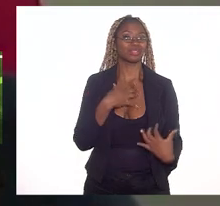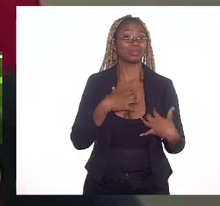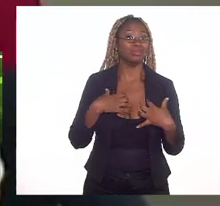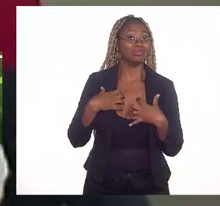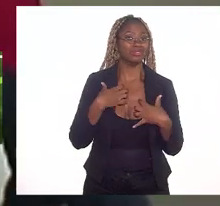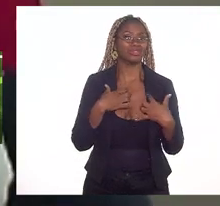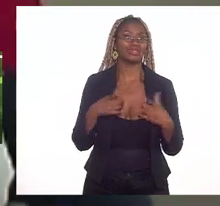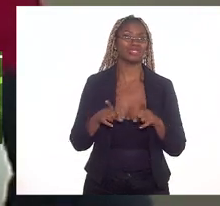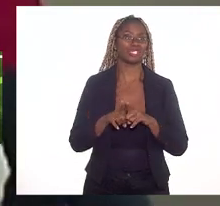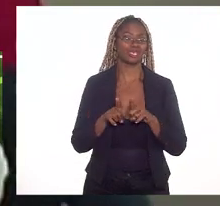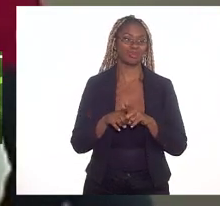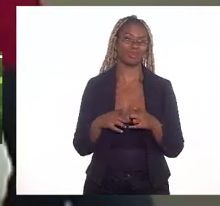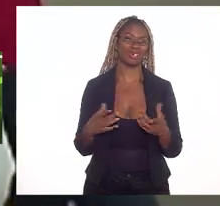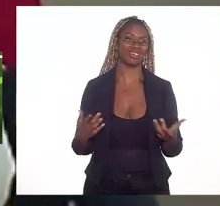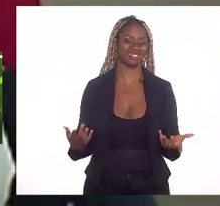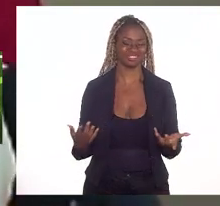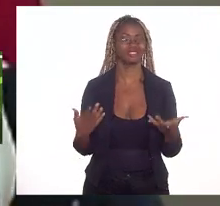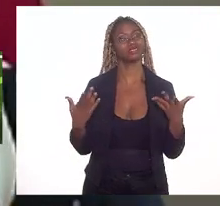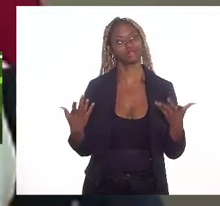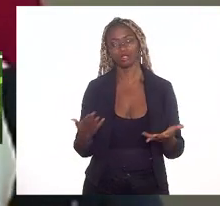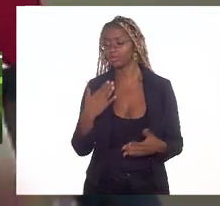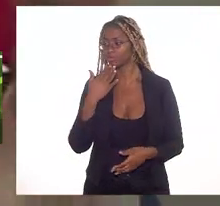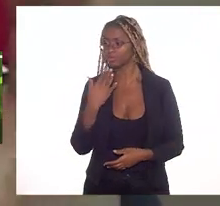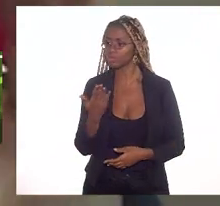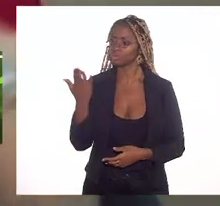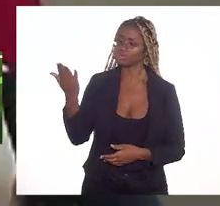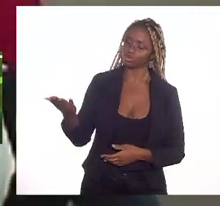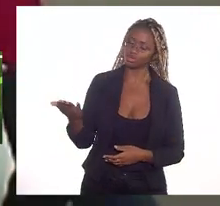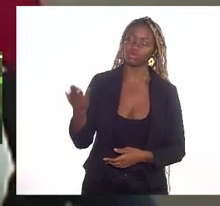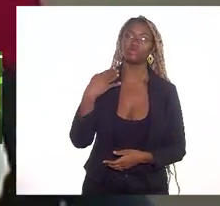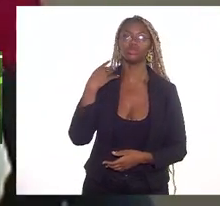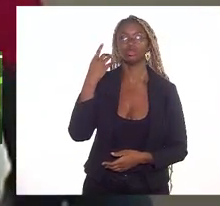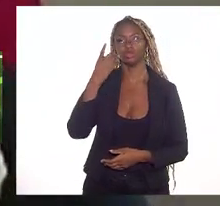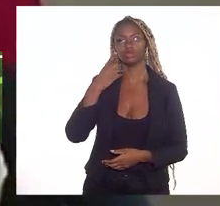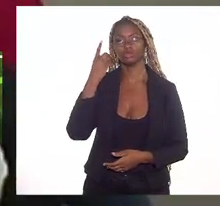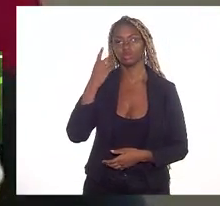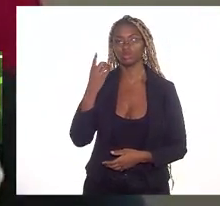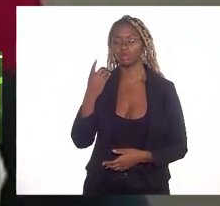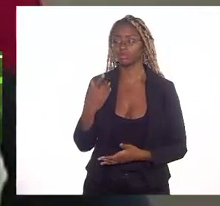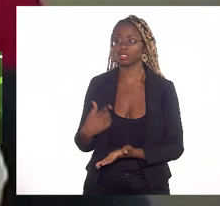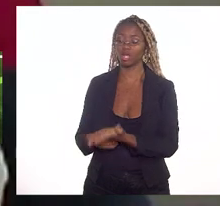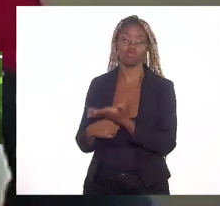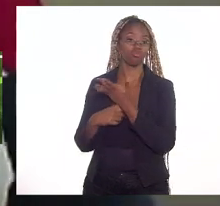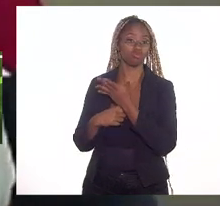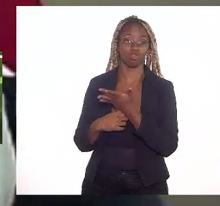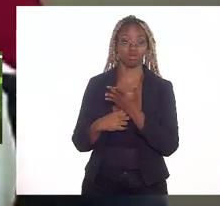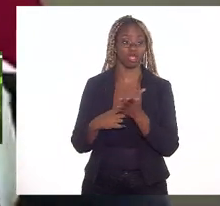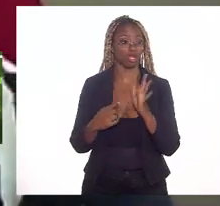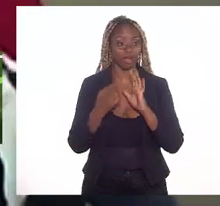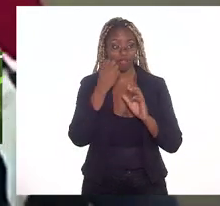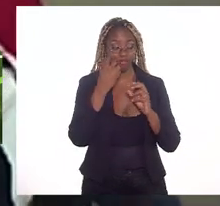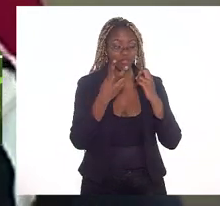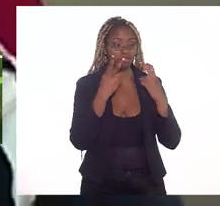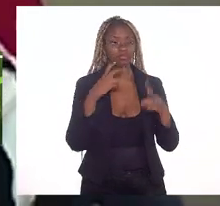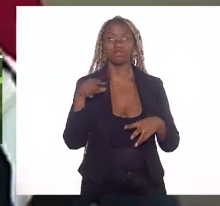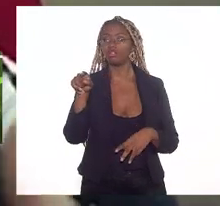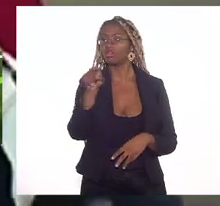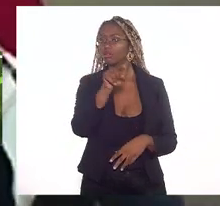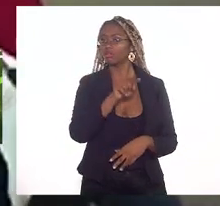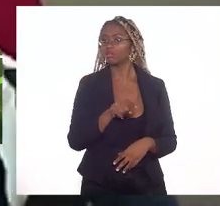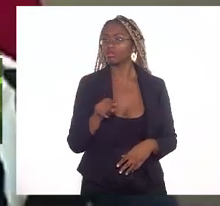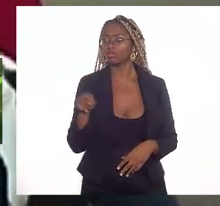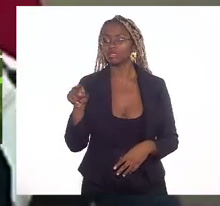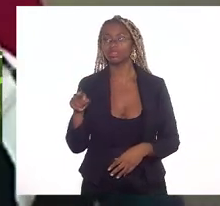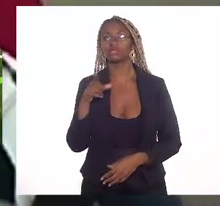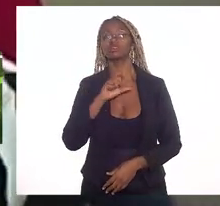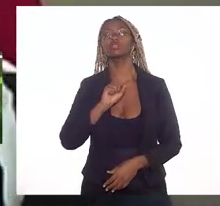situação. Então, eu queria assim, pedir a Vossa Excelência para também nos ajudar a direcionar esses casos, né? Qual, se há dentro